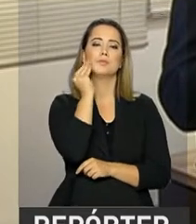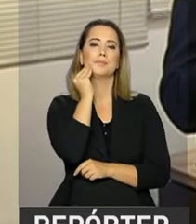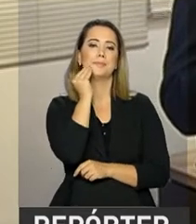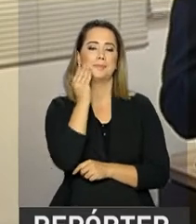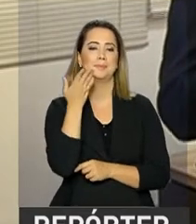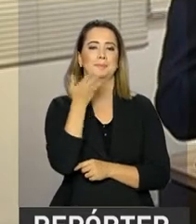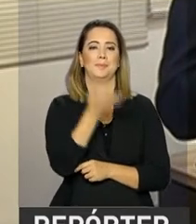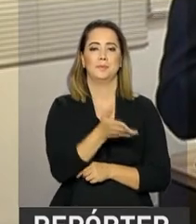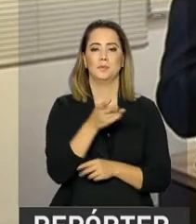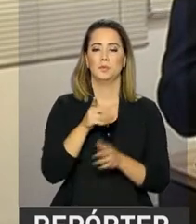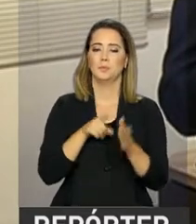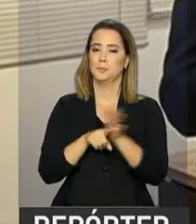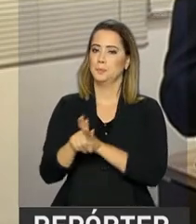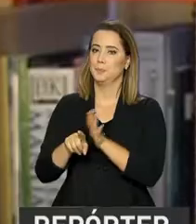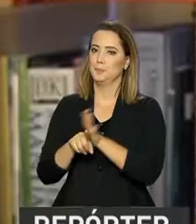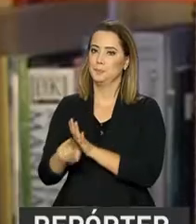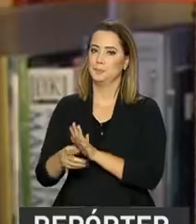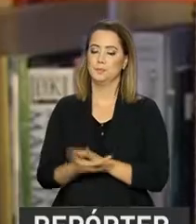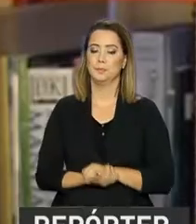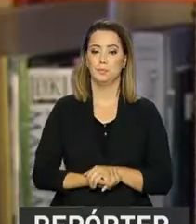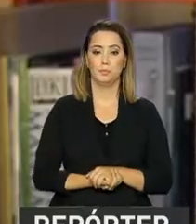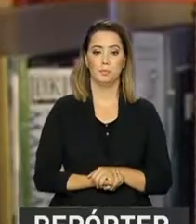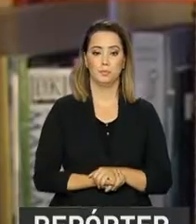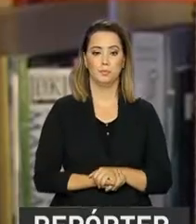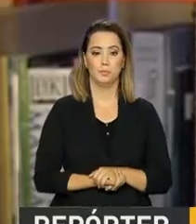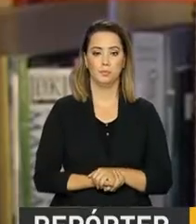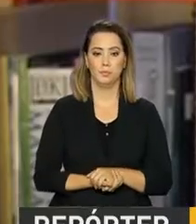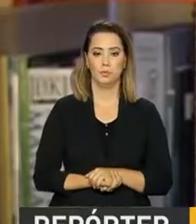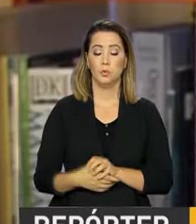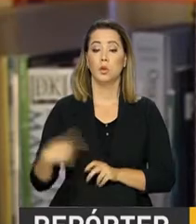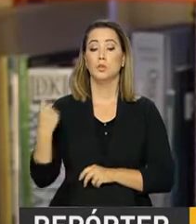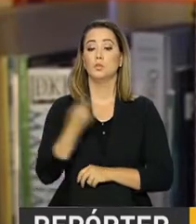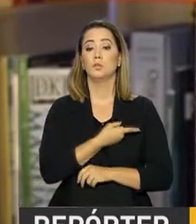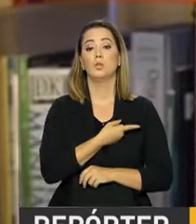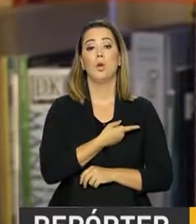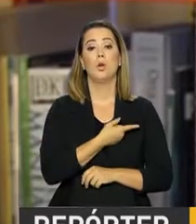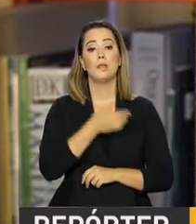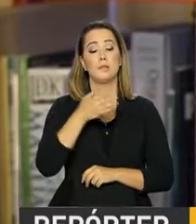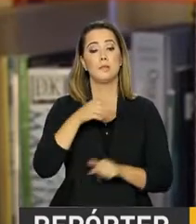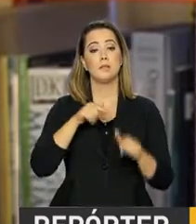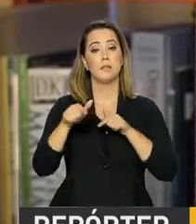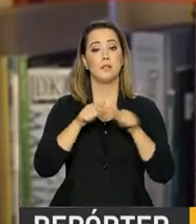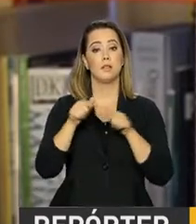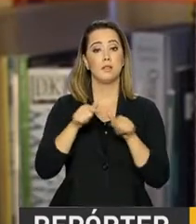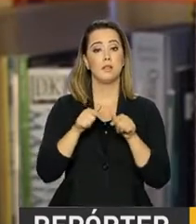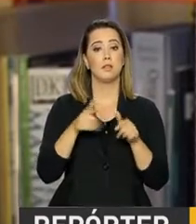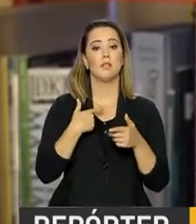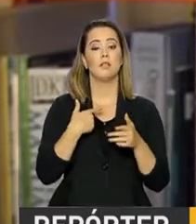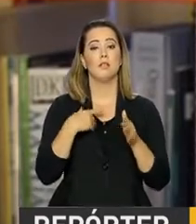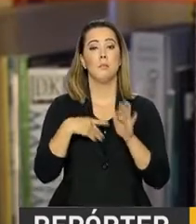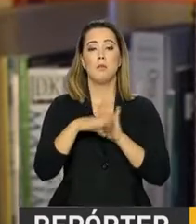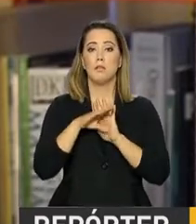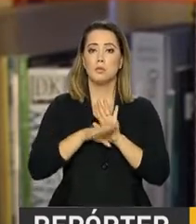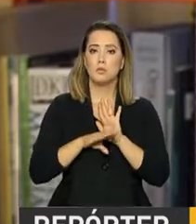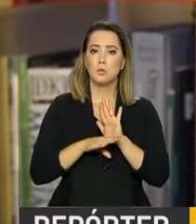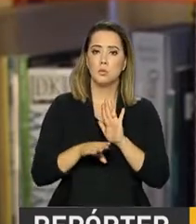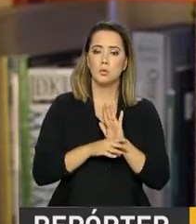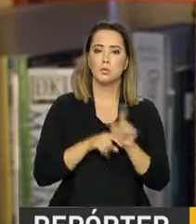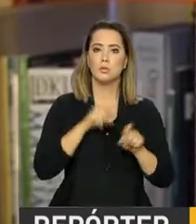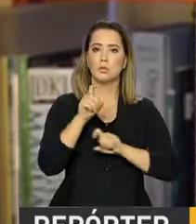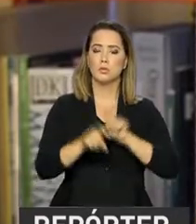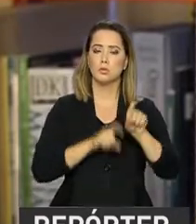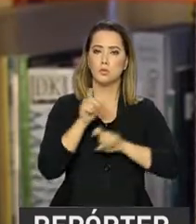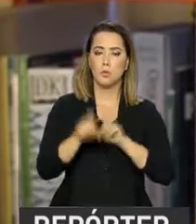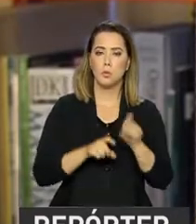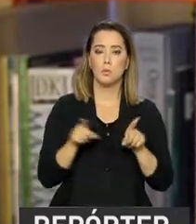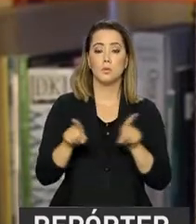pelos pesquisadores nós trabalhamos com modelos computacionais modelos in silico é um dos